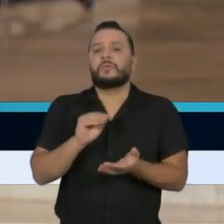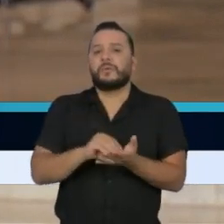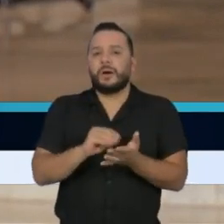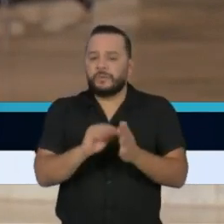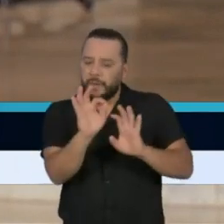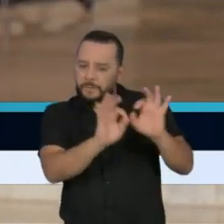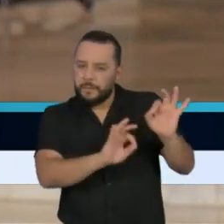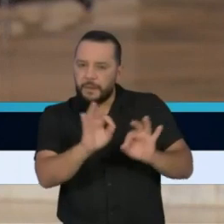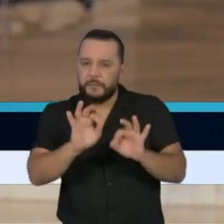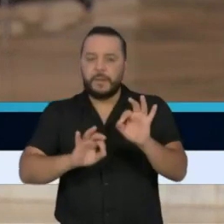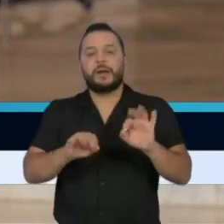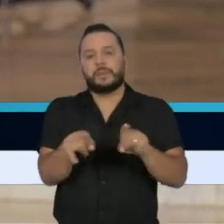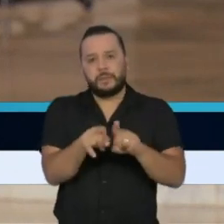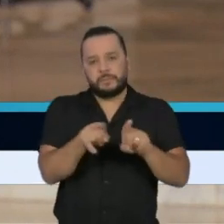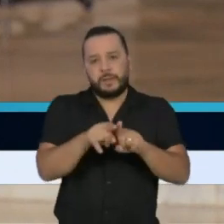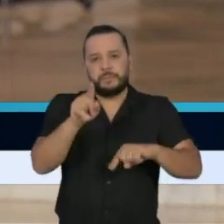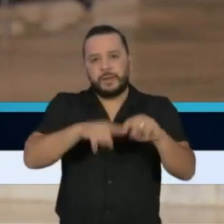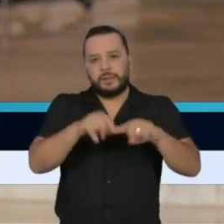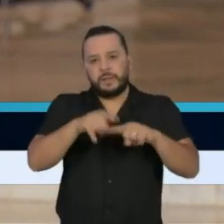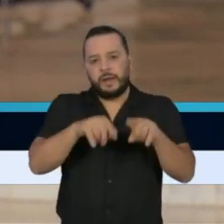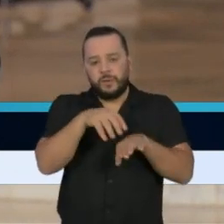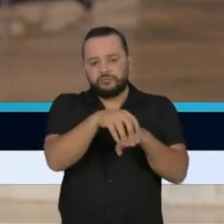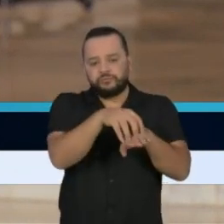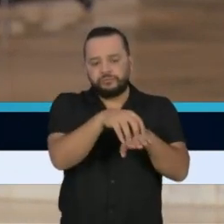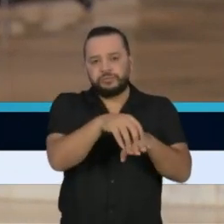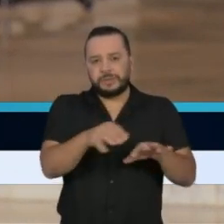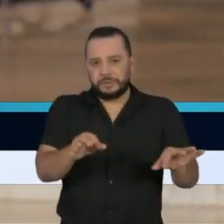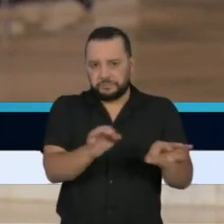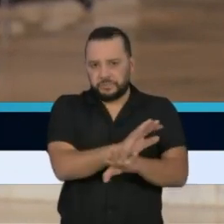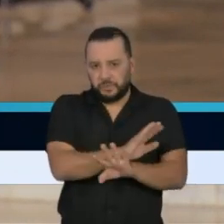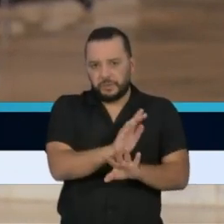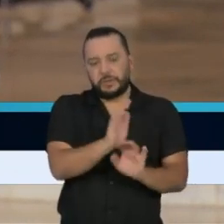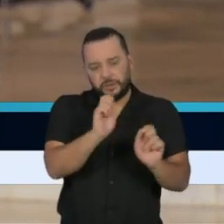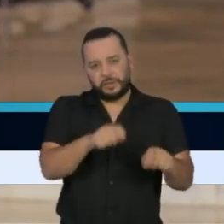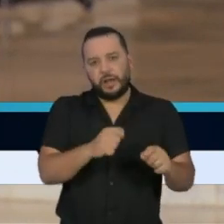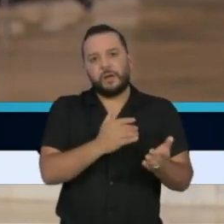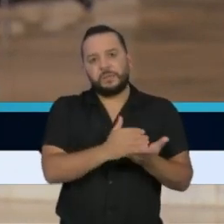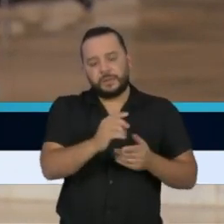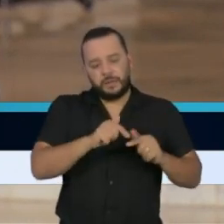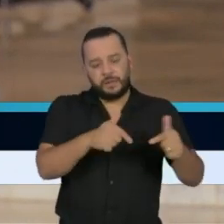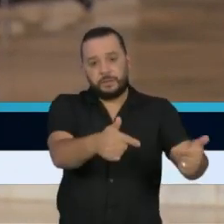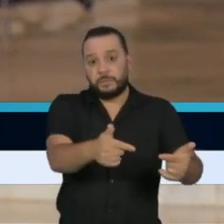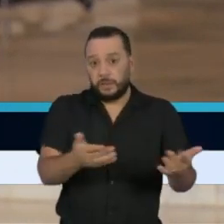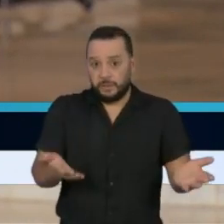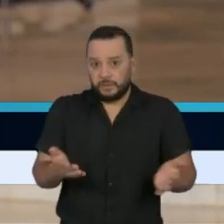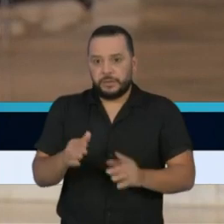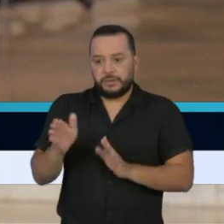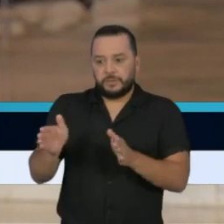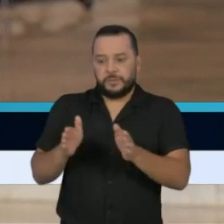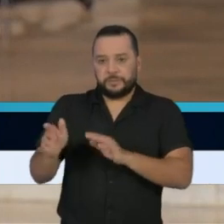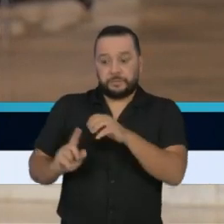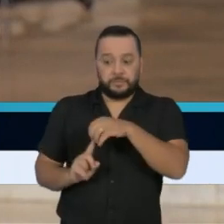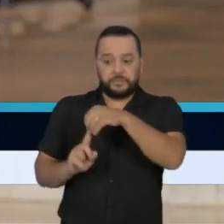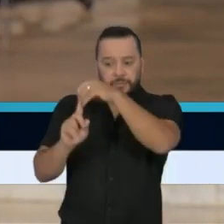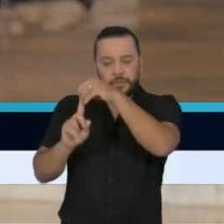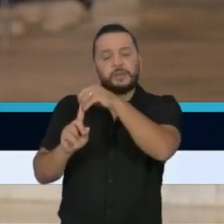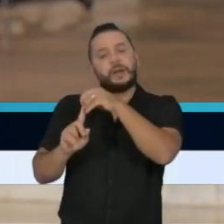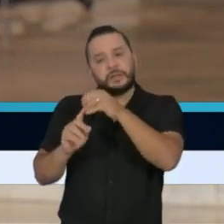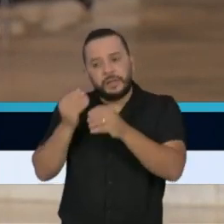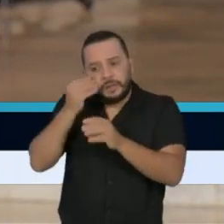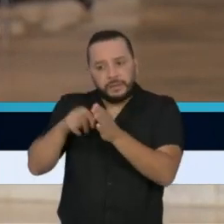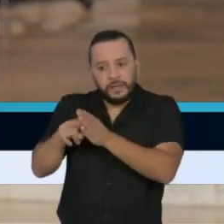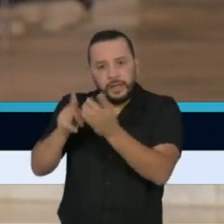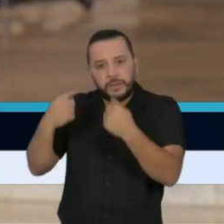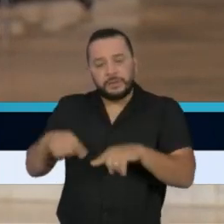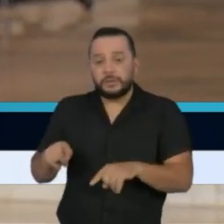É importante dizer que, nesse momento, existe uma prioridade na realização dos testes: óbitos,